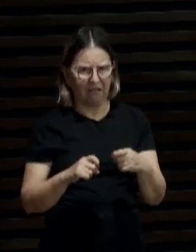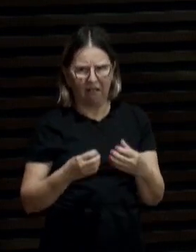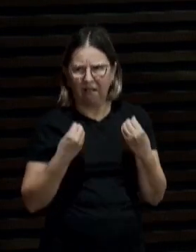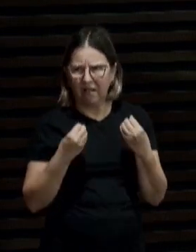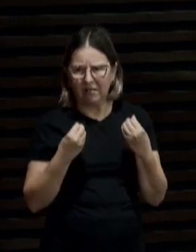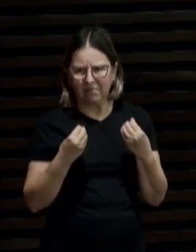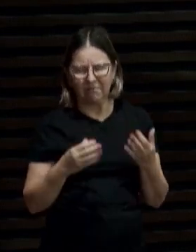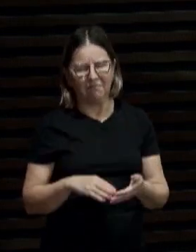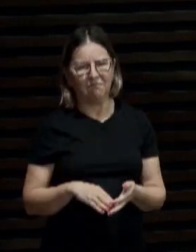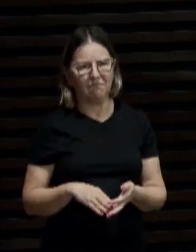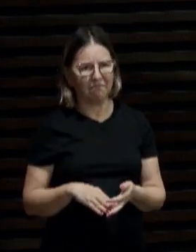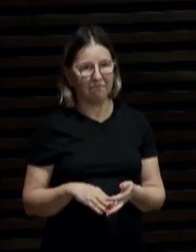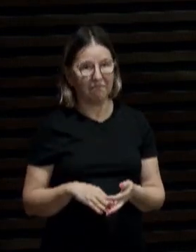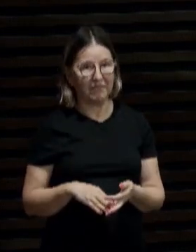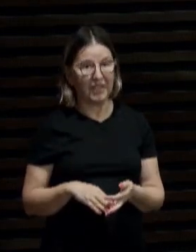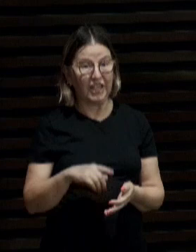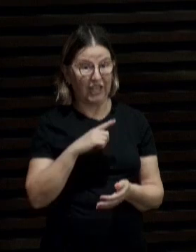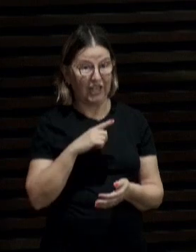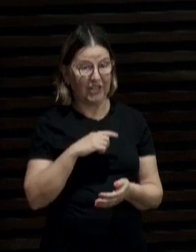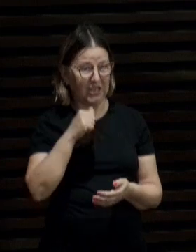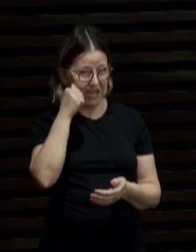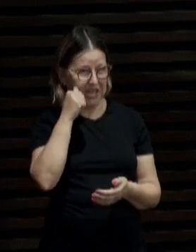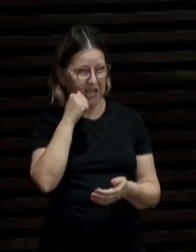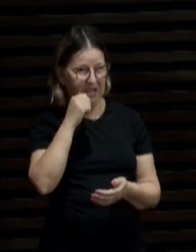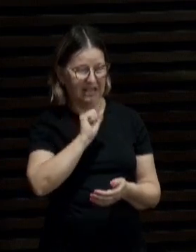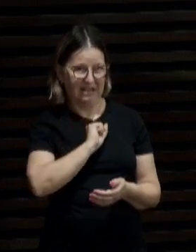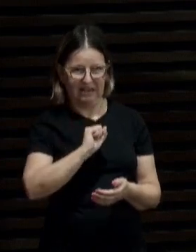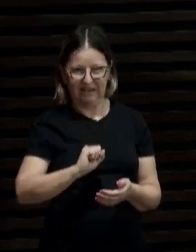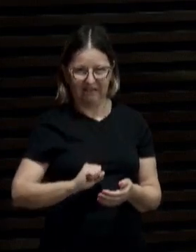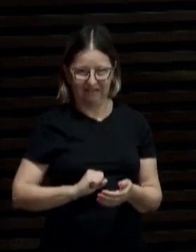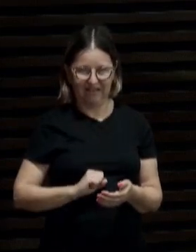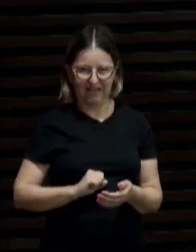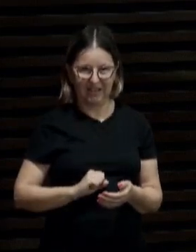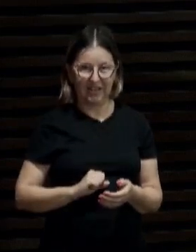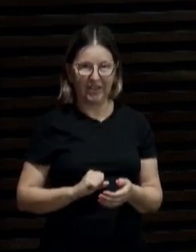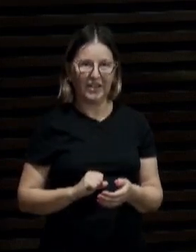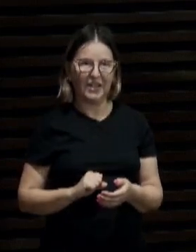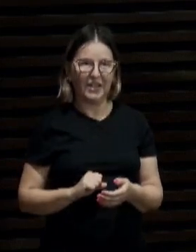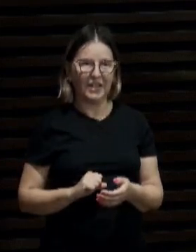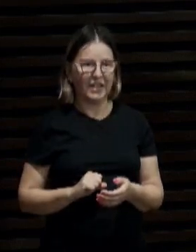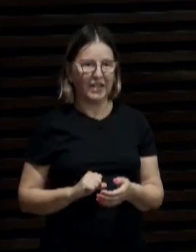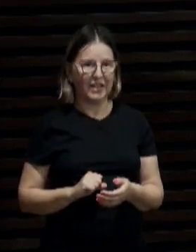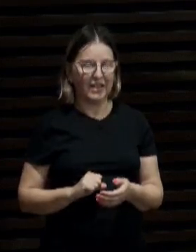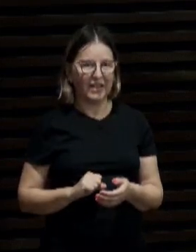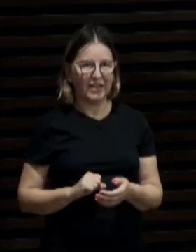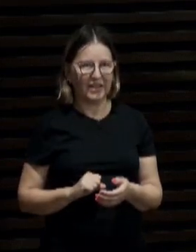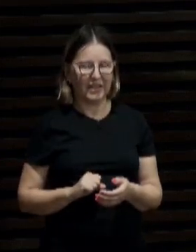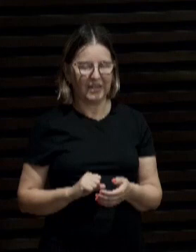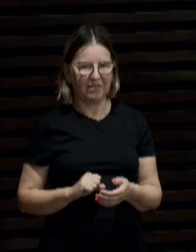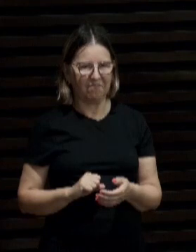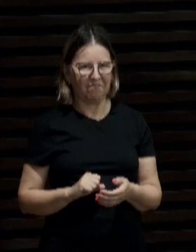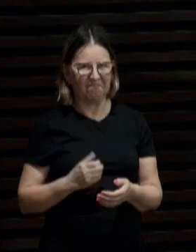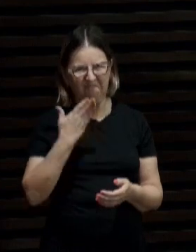haviam sacerdotisas que executavam esse trabalho sacerdotal, que na verdade era se prostituir no